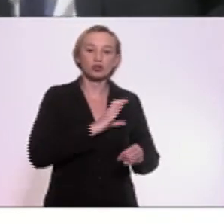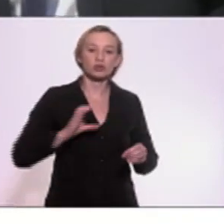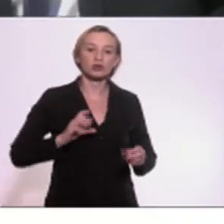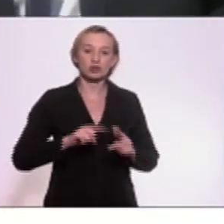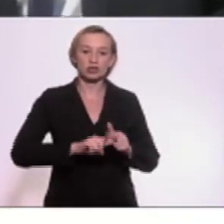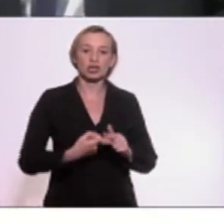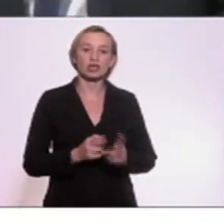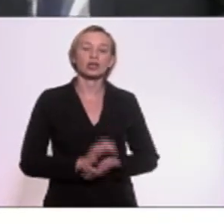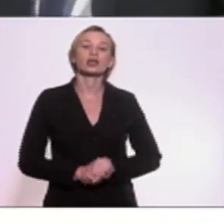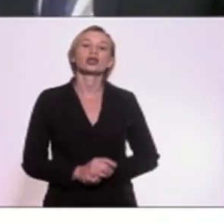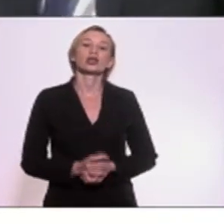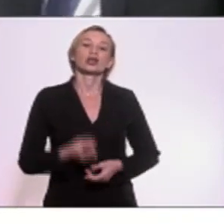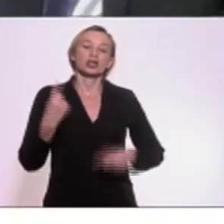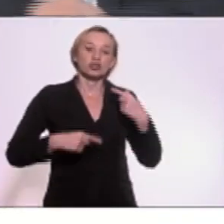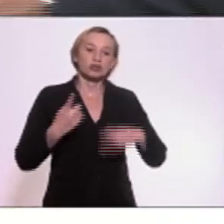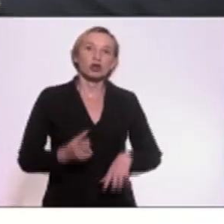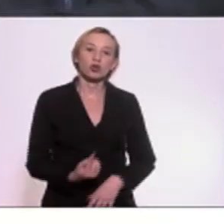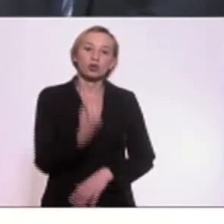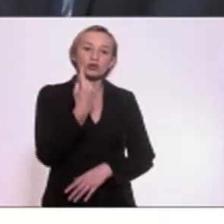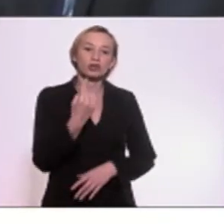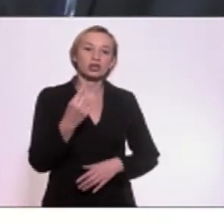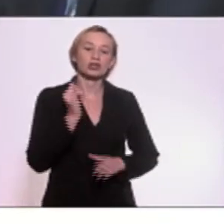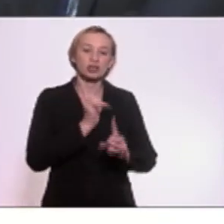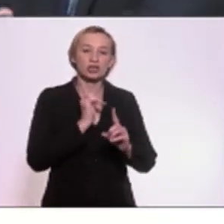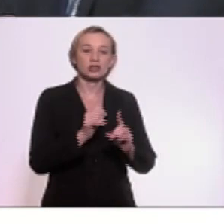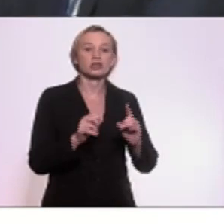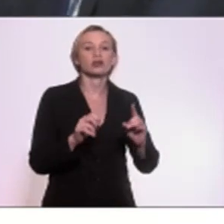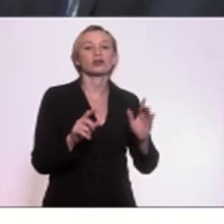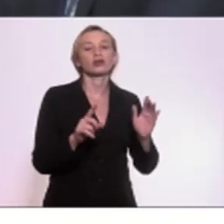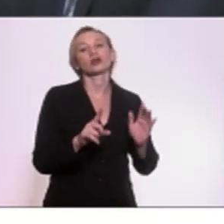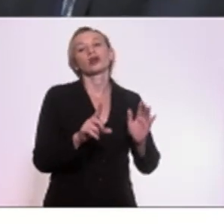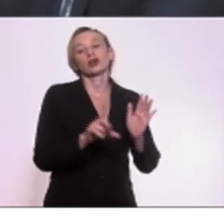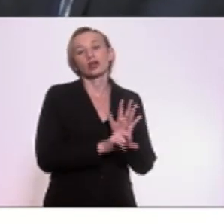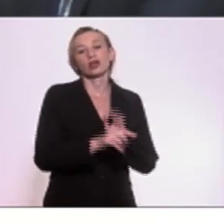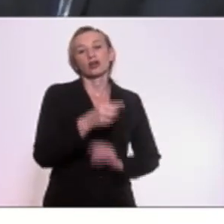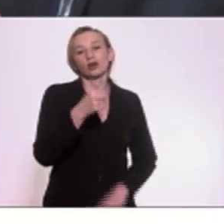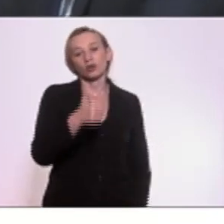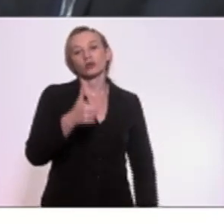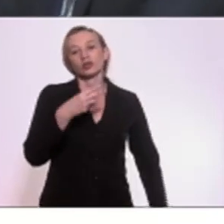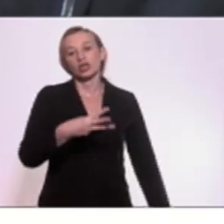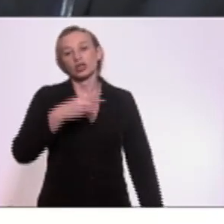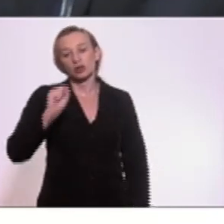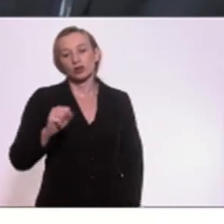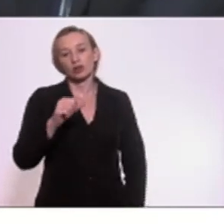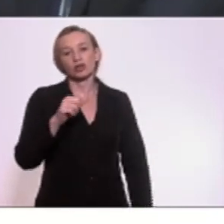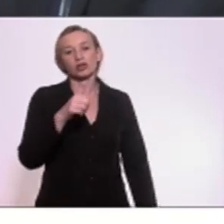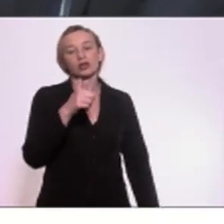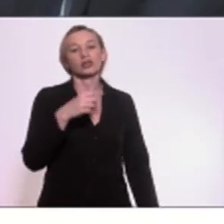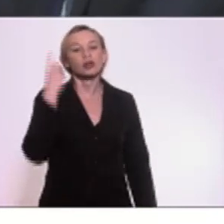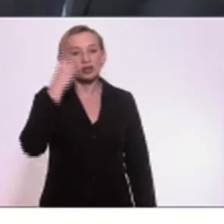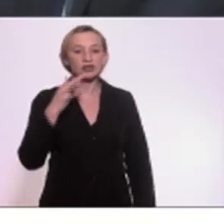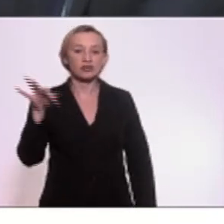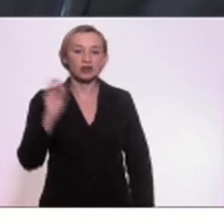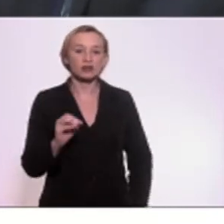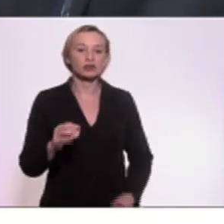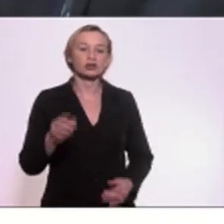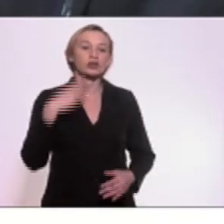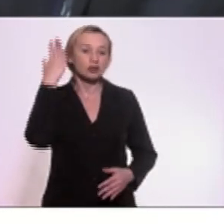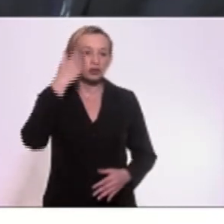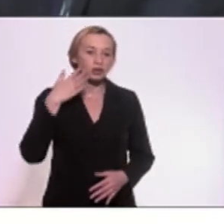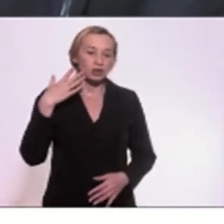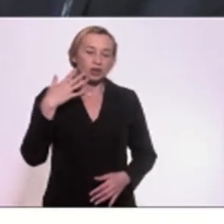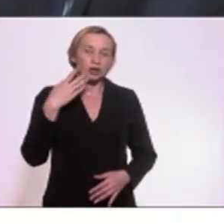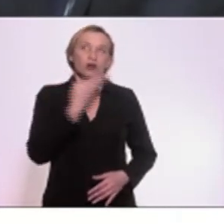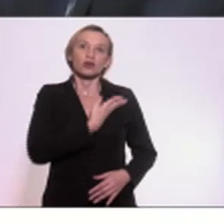comissões. Em discussão única, indicação legislativa 138/2019, de autoria do deputado Flávio Serafini, que solicita ao excelentíssimo senhor governador do Estado do